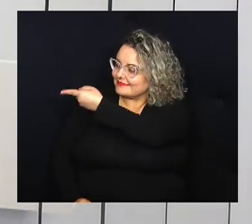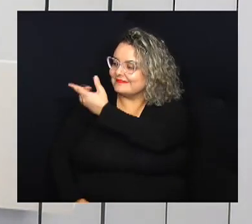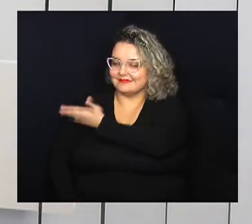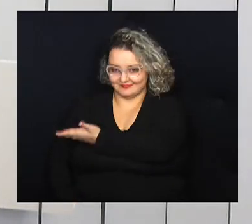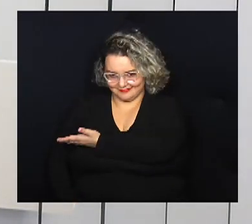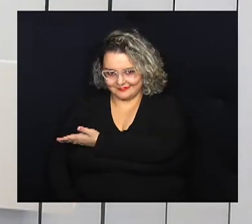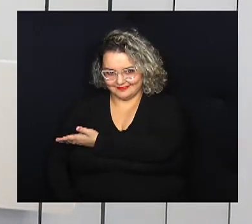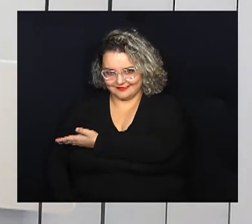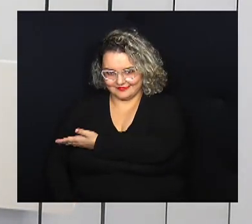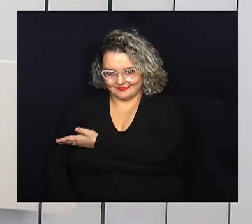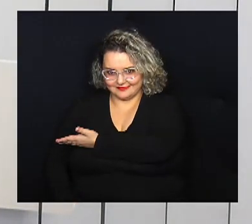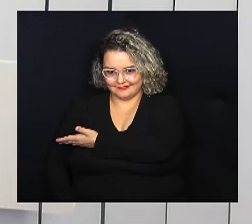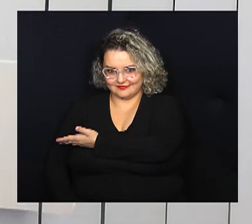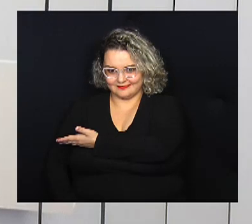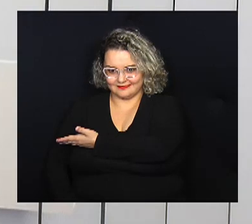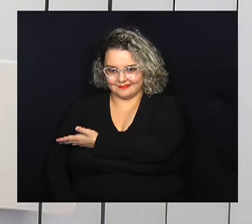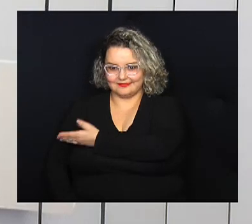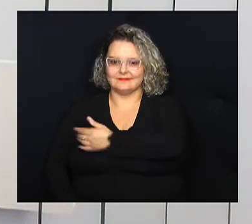3256-6067 ou o